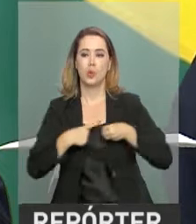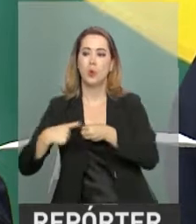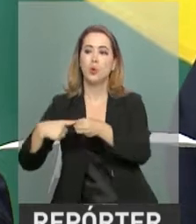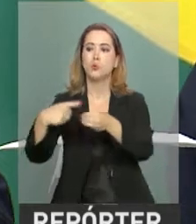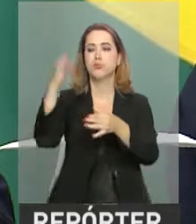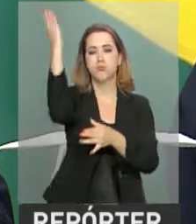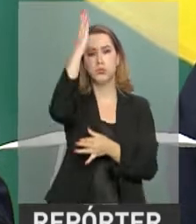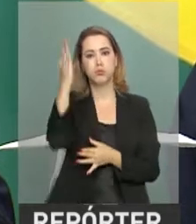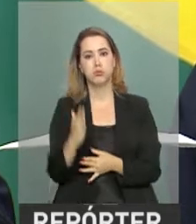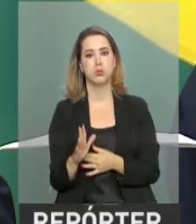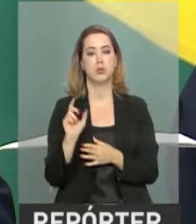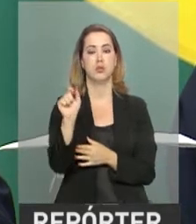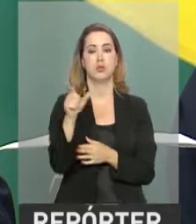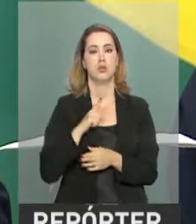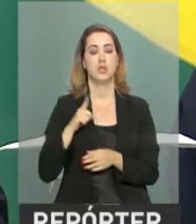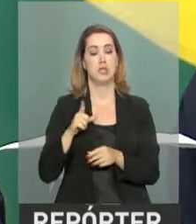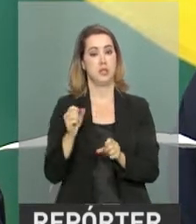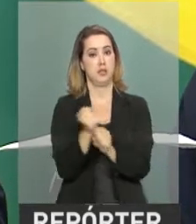terão obras